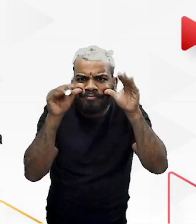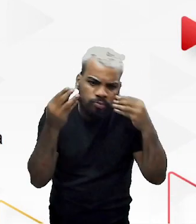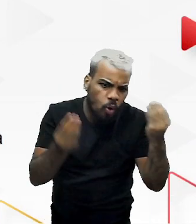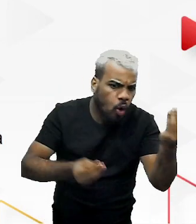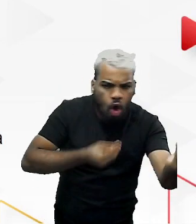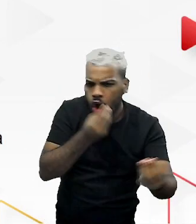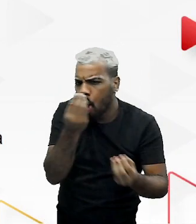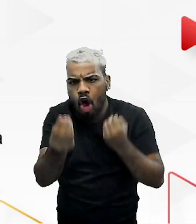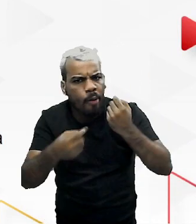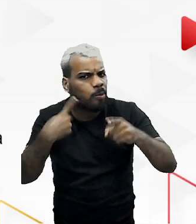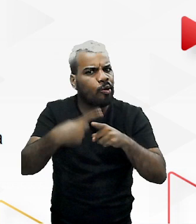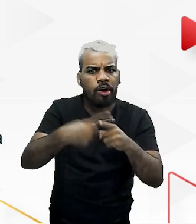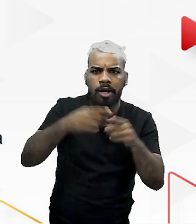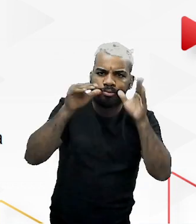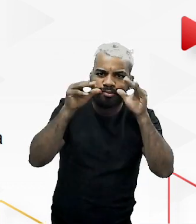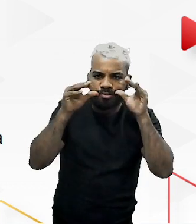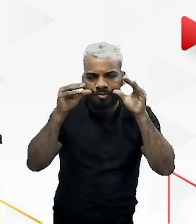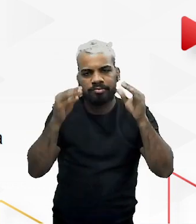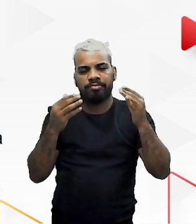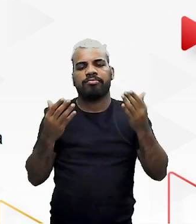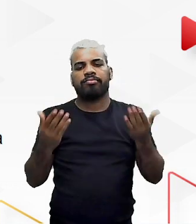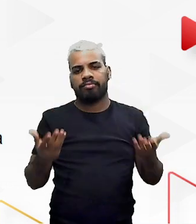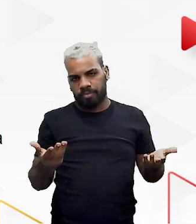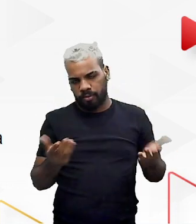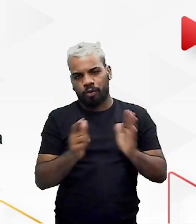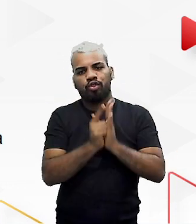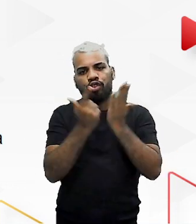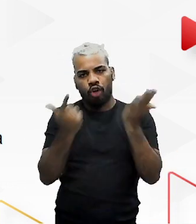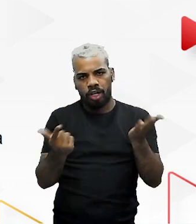tá? No caso das